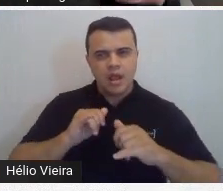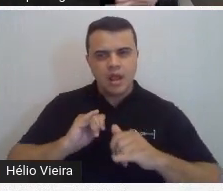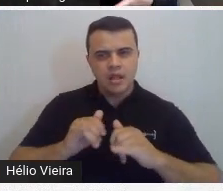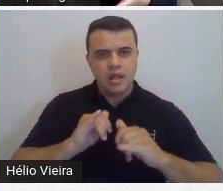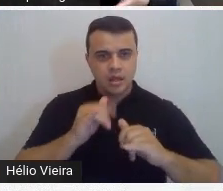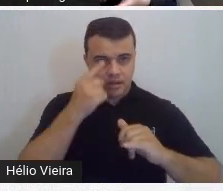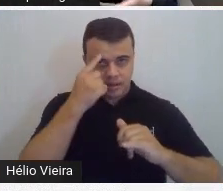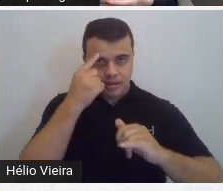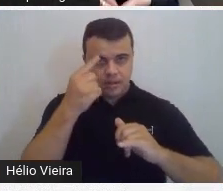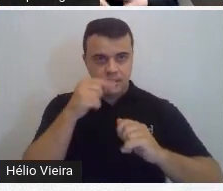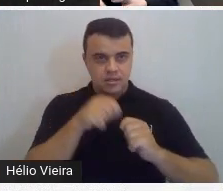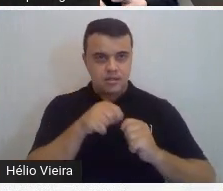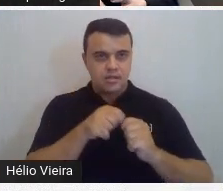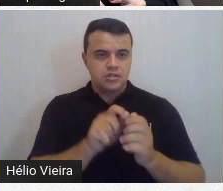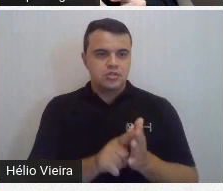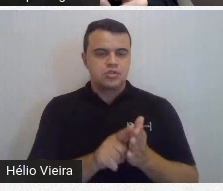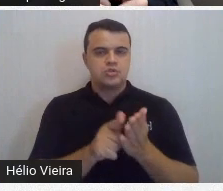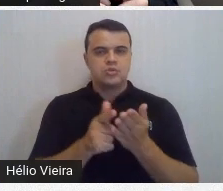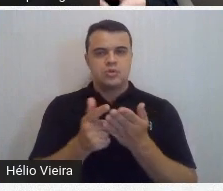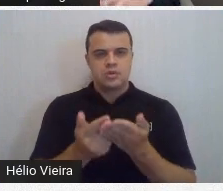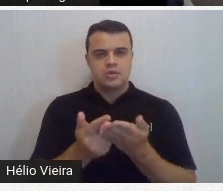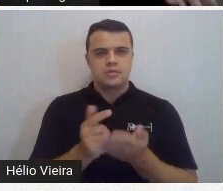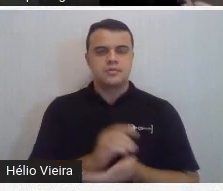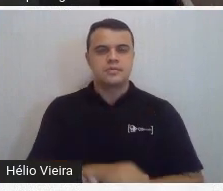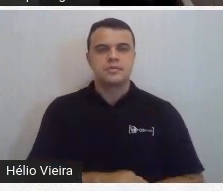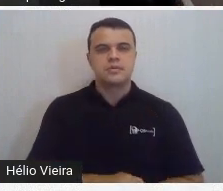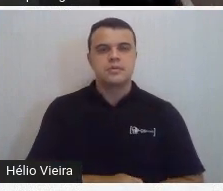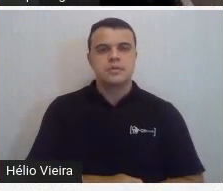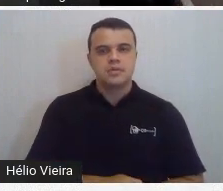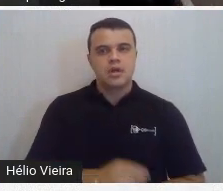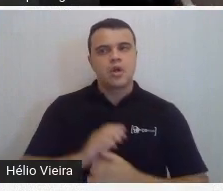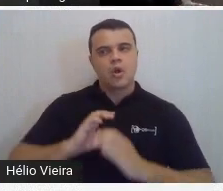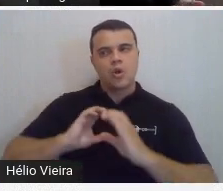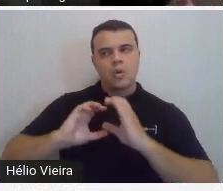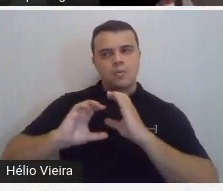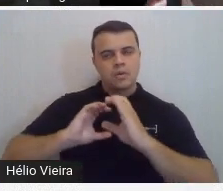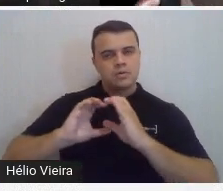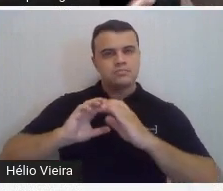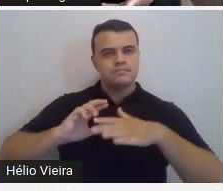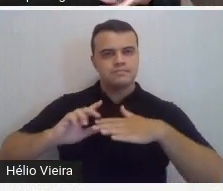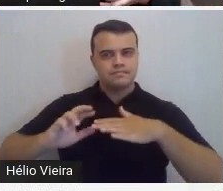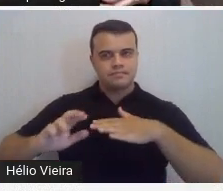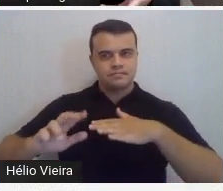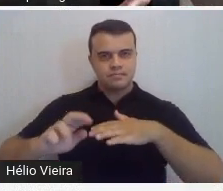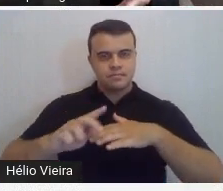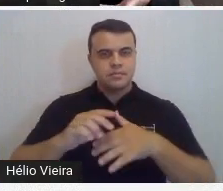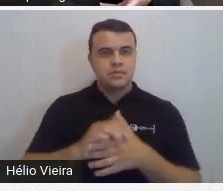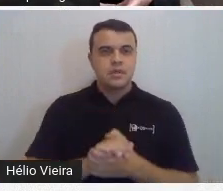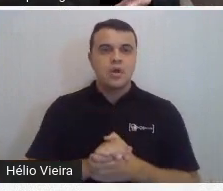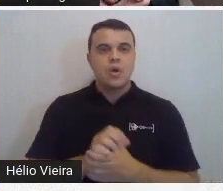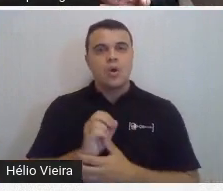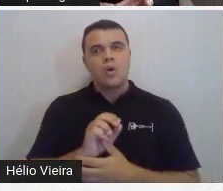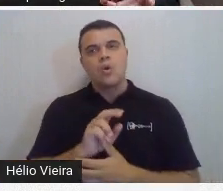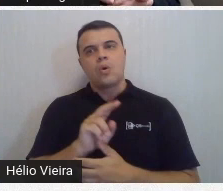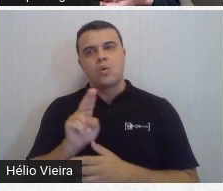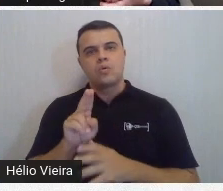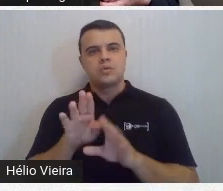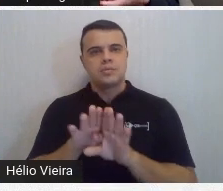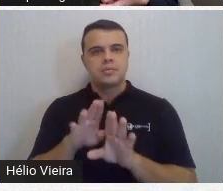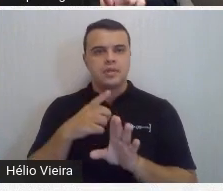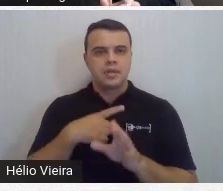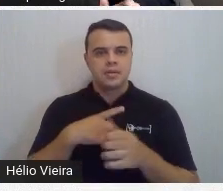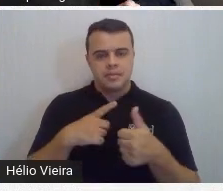ideias publicadas em jornais, que é um meio de comunicação em massa, E ou eu tenho